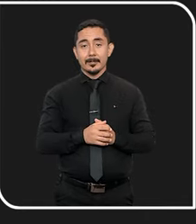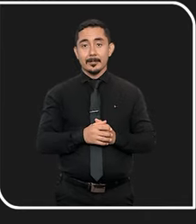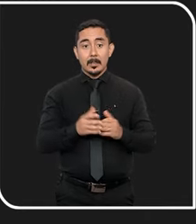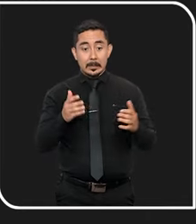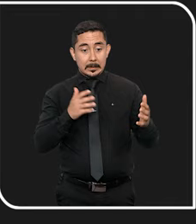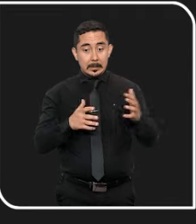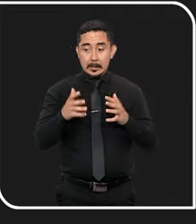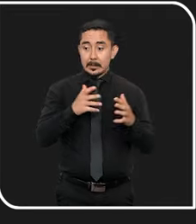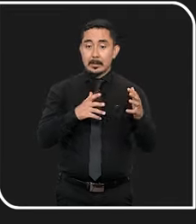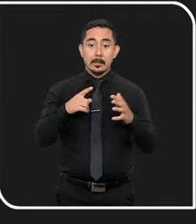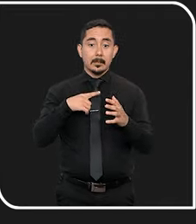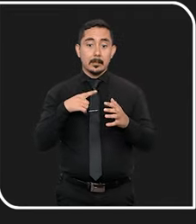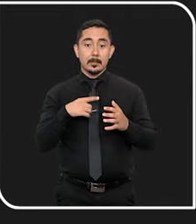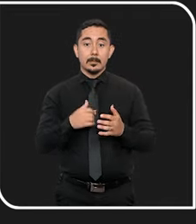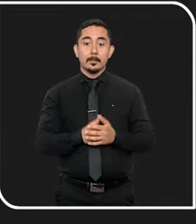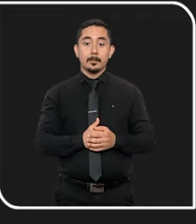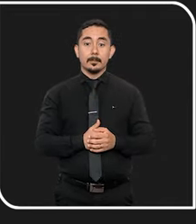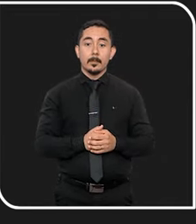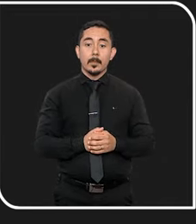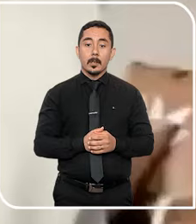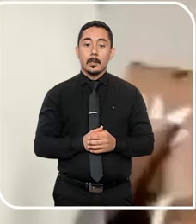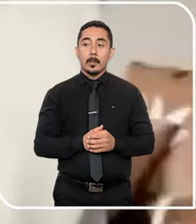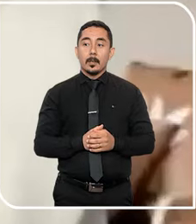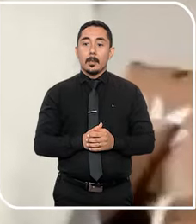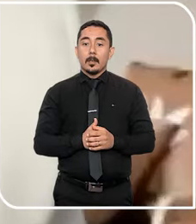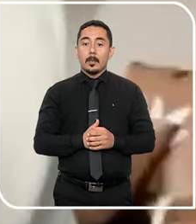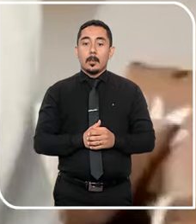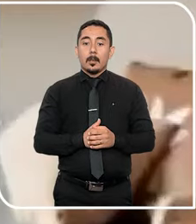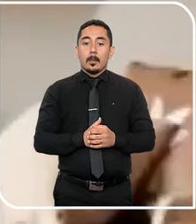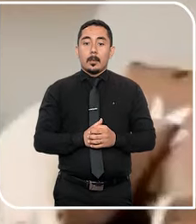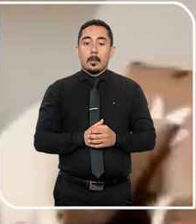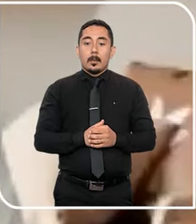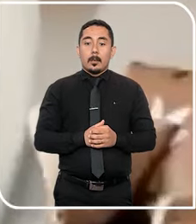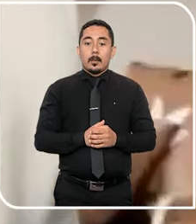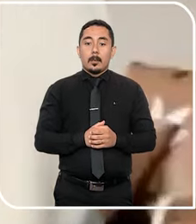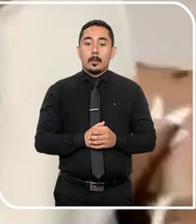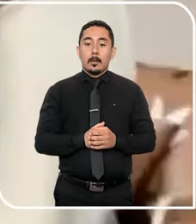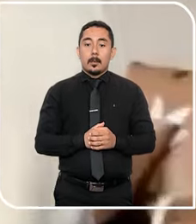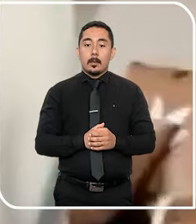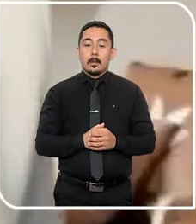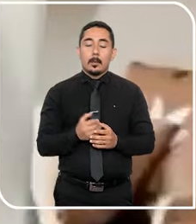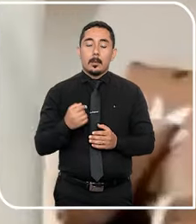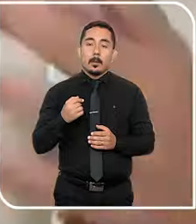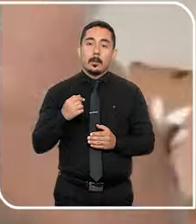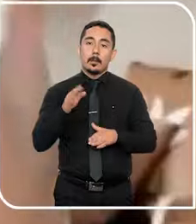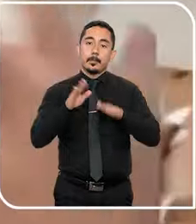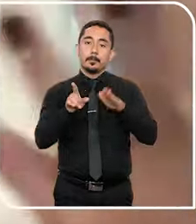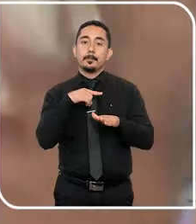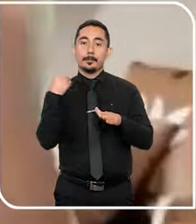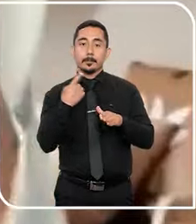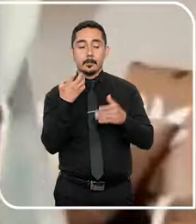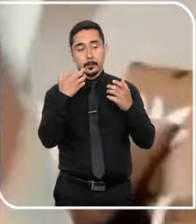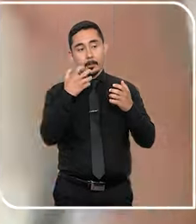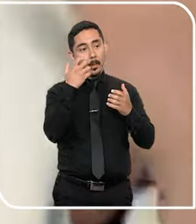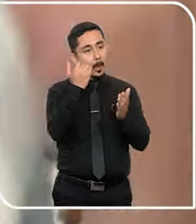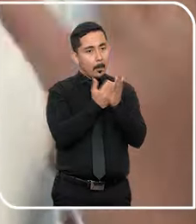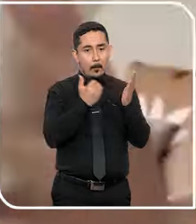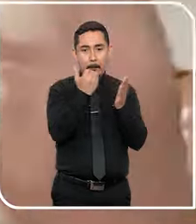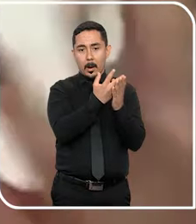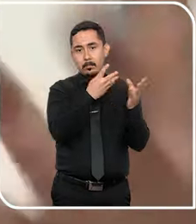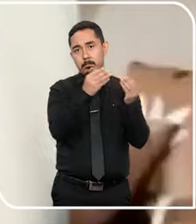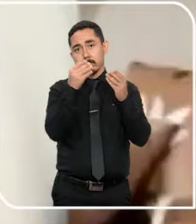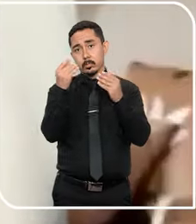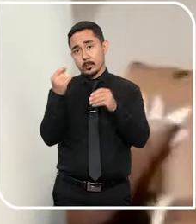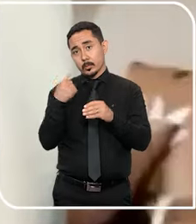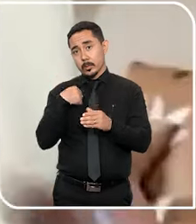talvez tenha me balançado mesmo assim Fala tantas coisas para mim assim eu sou uma pessoa que eu pareço um rolo compressor eu vou fazendo várias